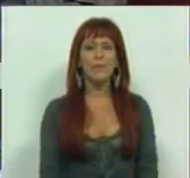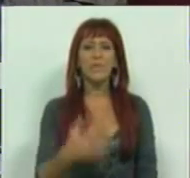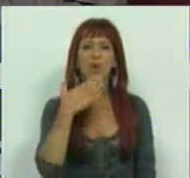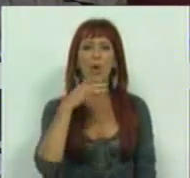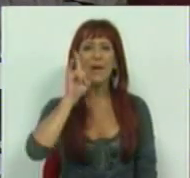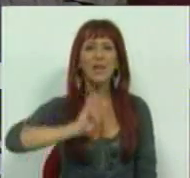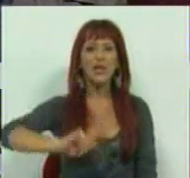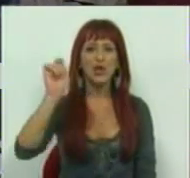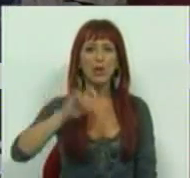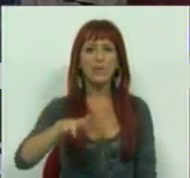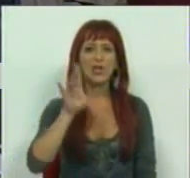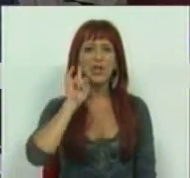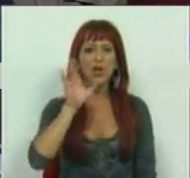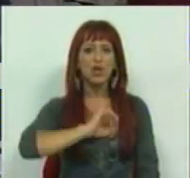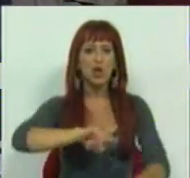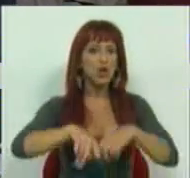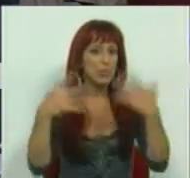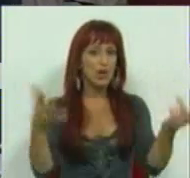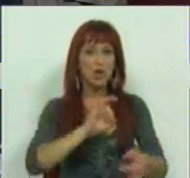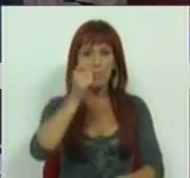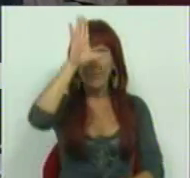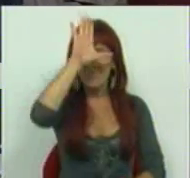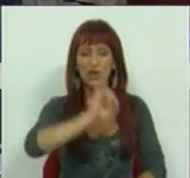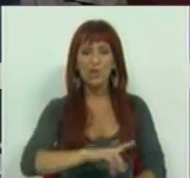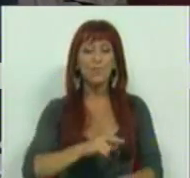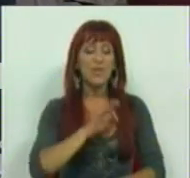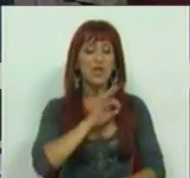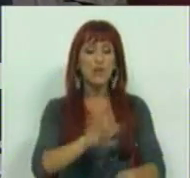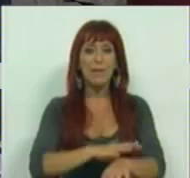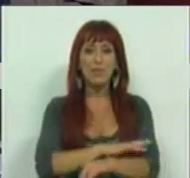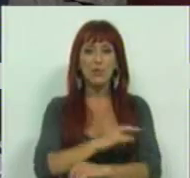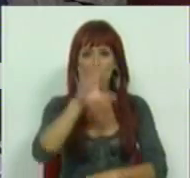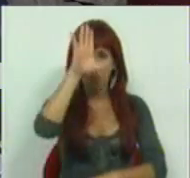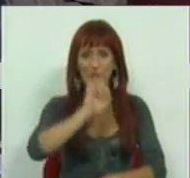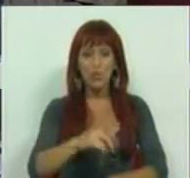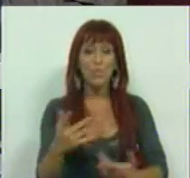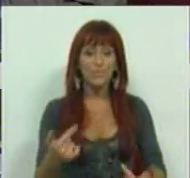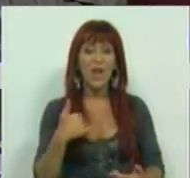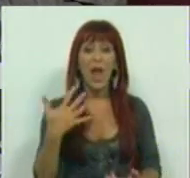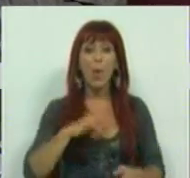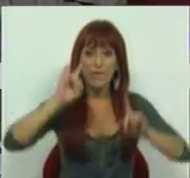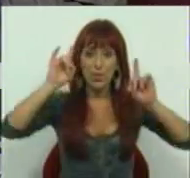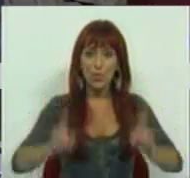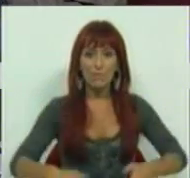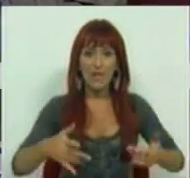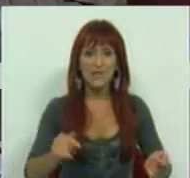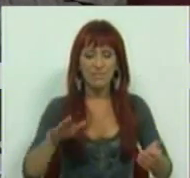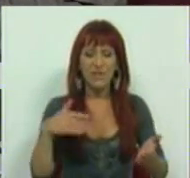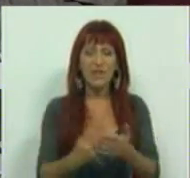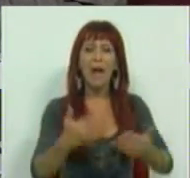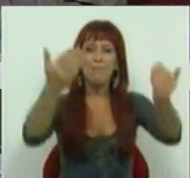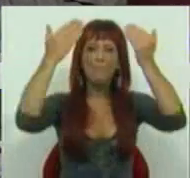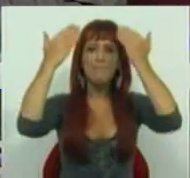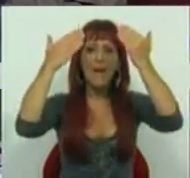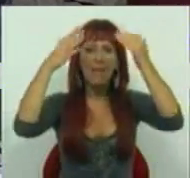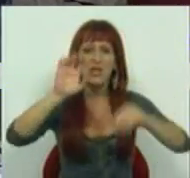Muito obrigado, Sra. Presidente, Senhoras e Senhores Deputados, Sr. Primeiro-Ministro e Senhores Membros do Governo. Eu quero começar por dar os parabéns